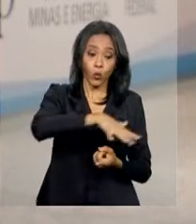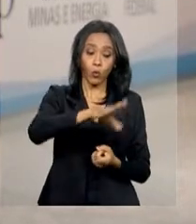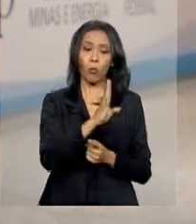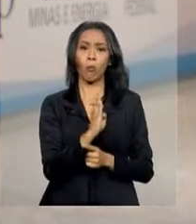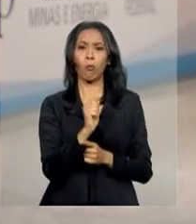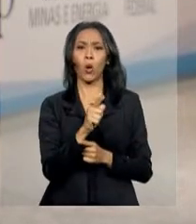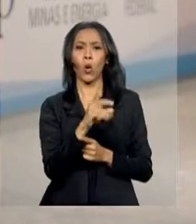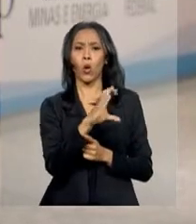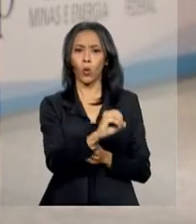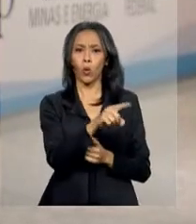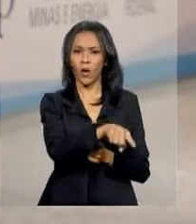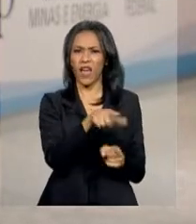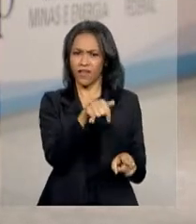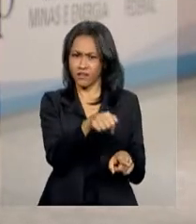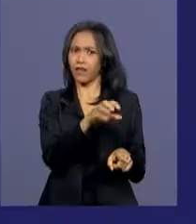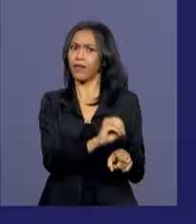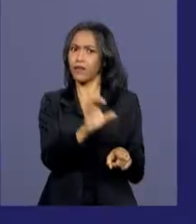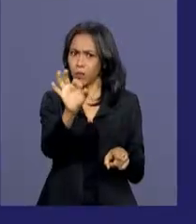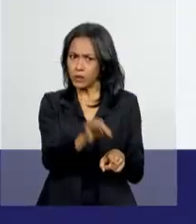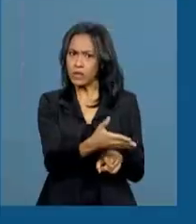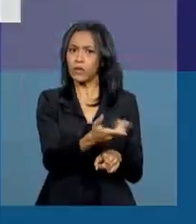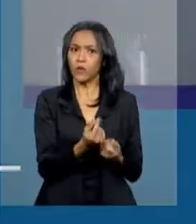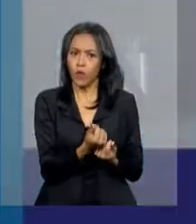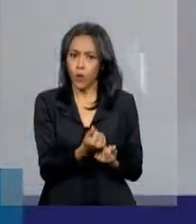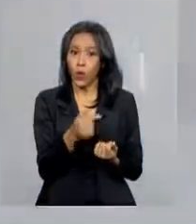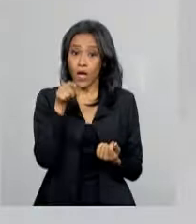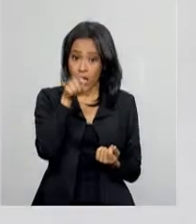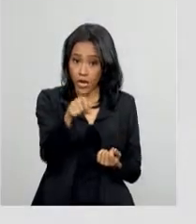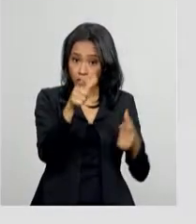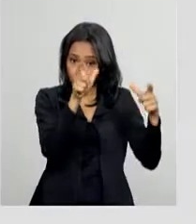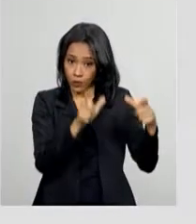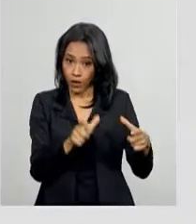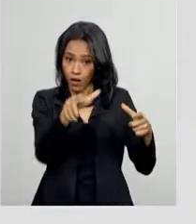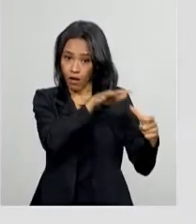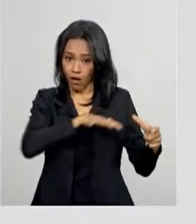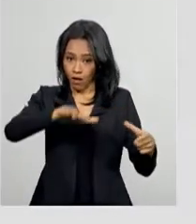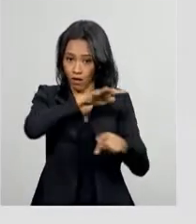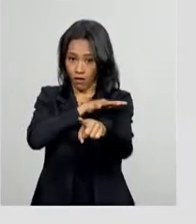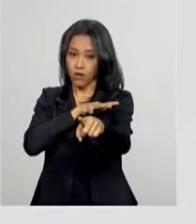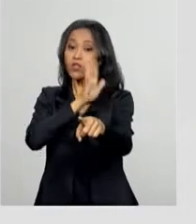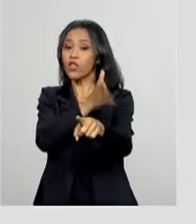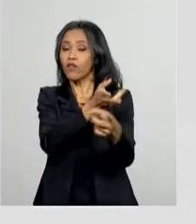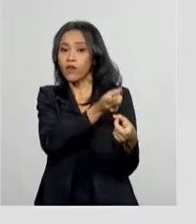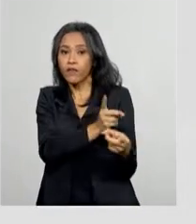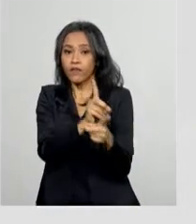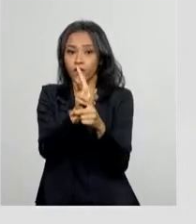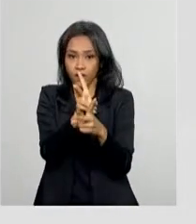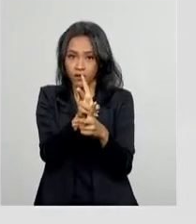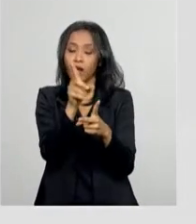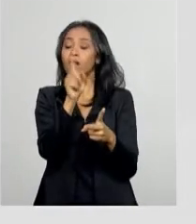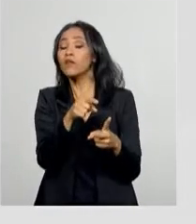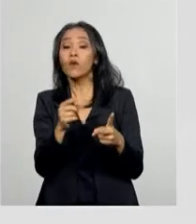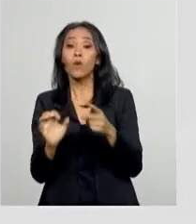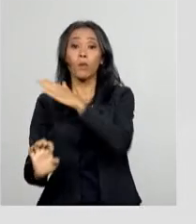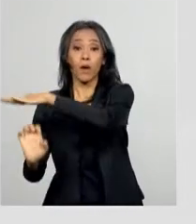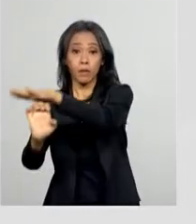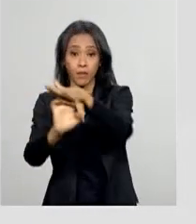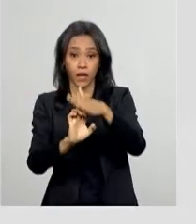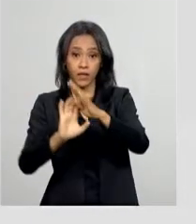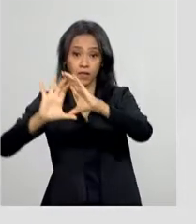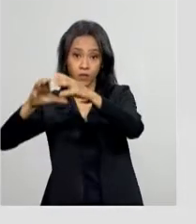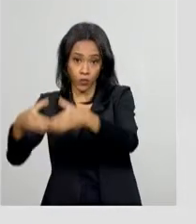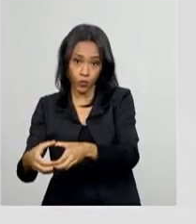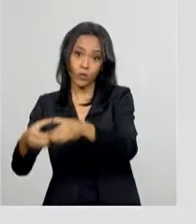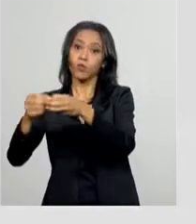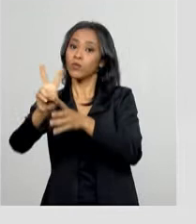chega a 70% o bloco de saturno na bacia de santos foi arrematado por um consórcio formado pela shell e chevron